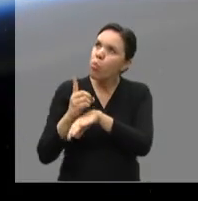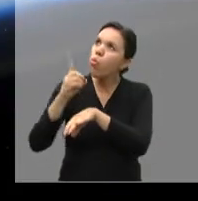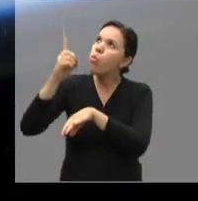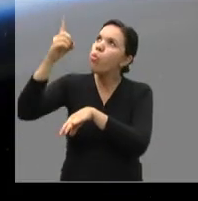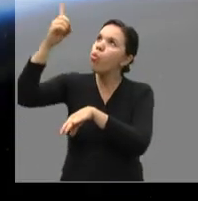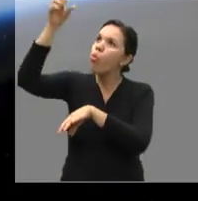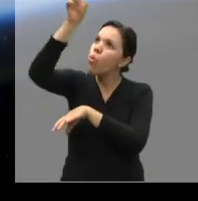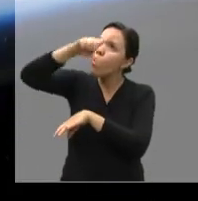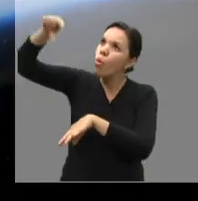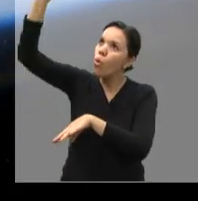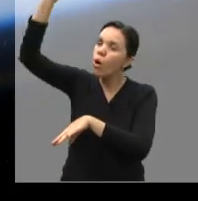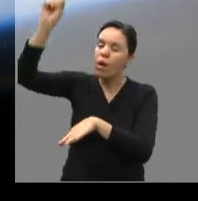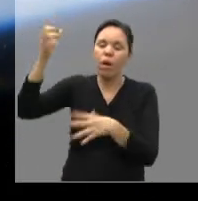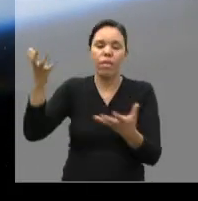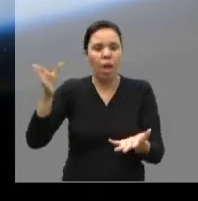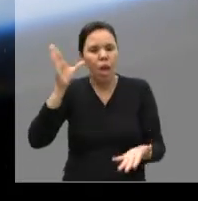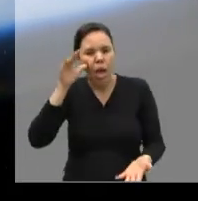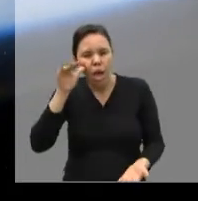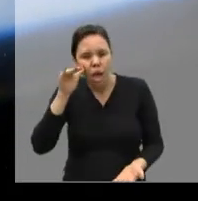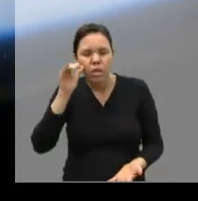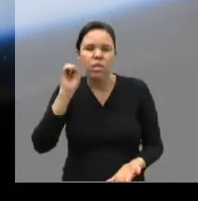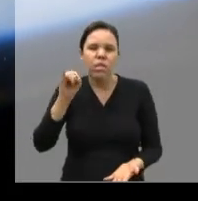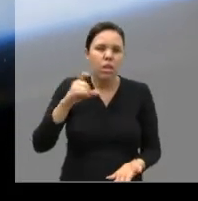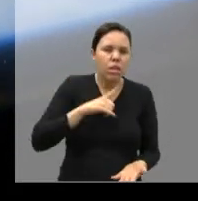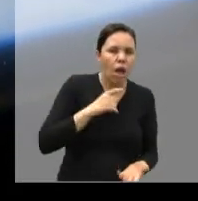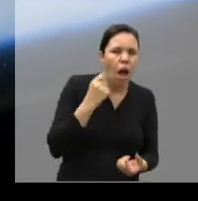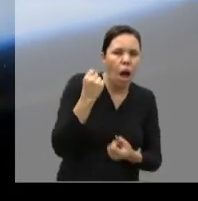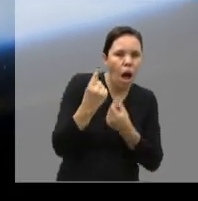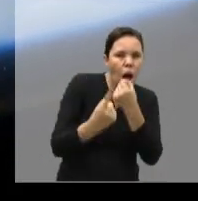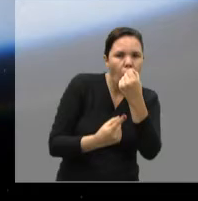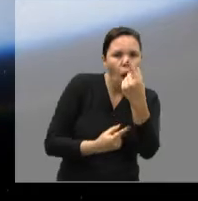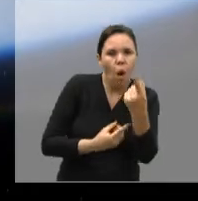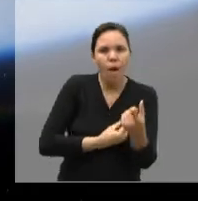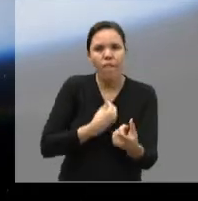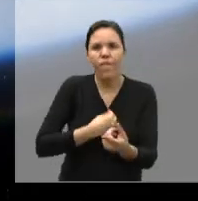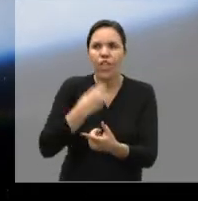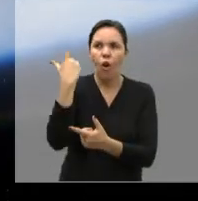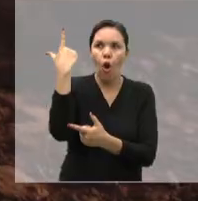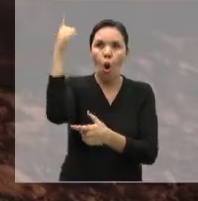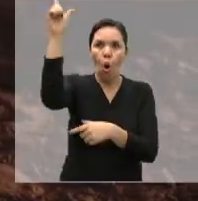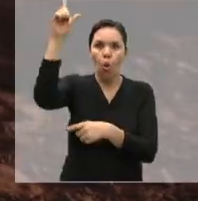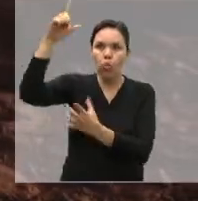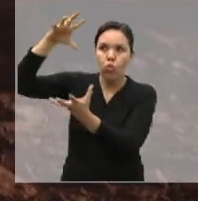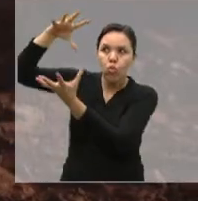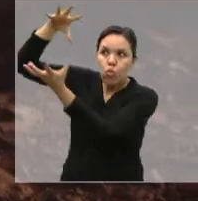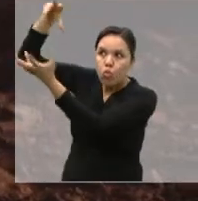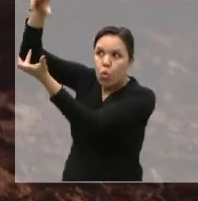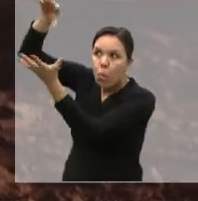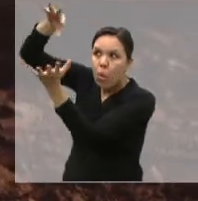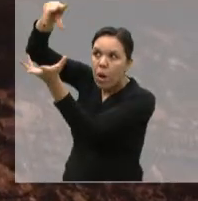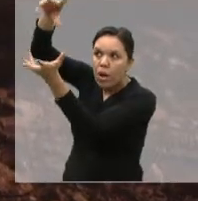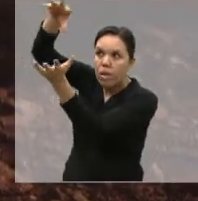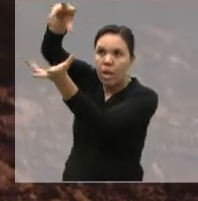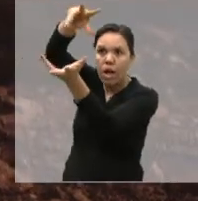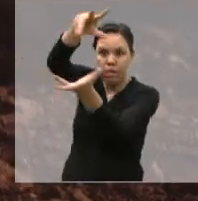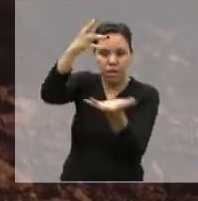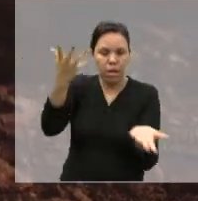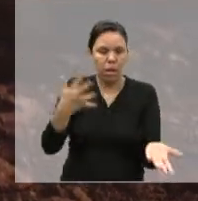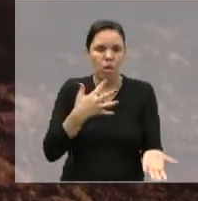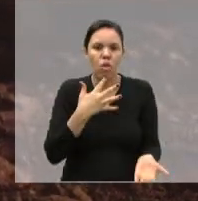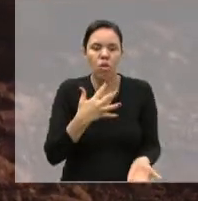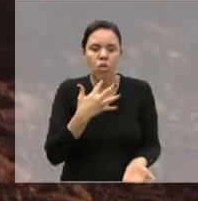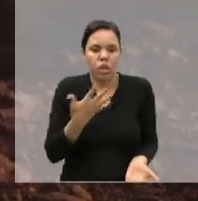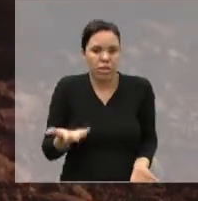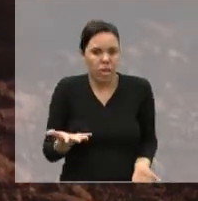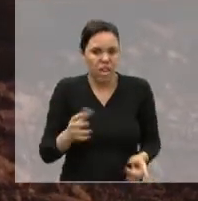fora da Terra, fora do planeta, porque eu fui criada assim, conhecendo as coisas